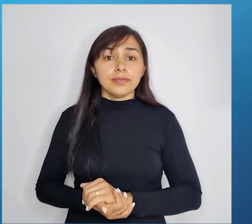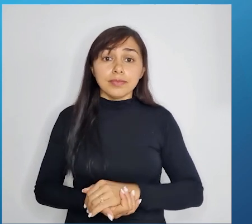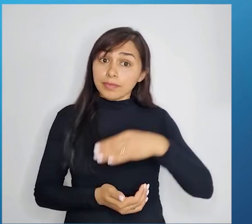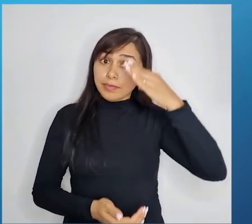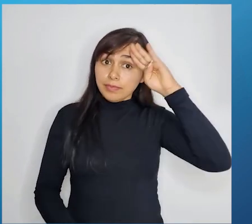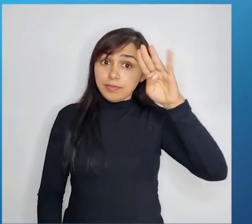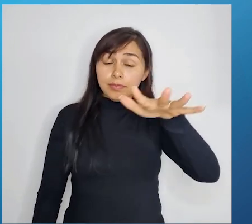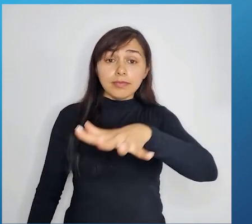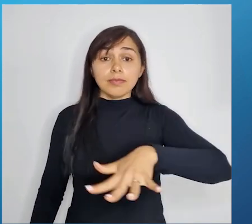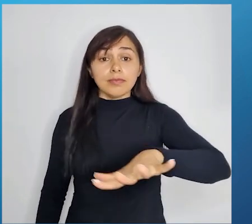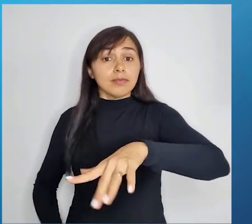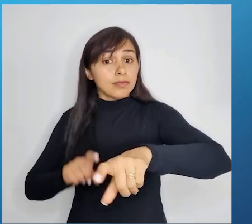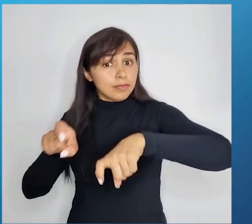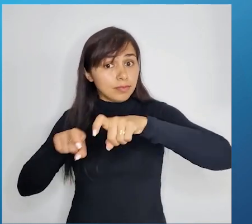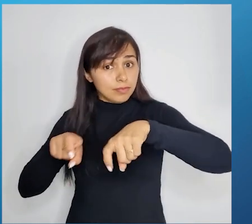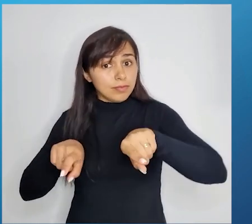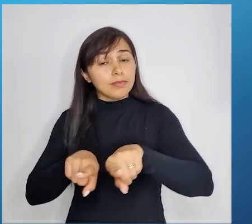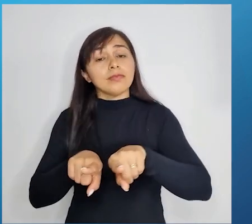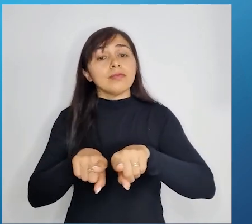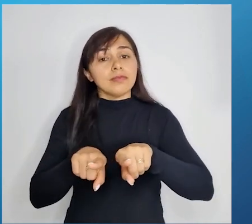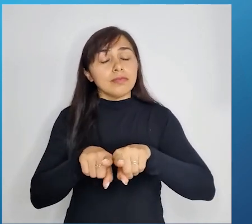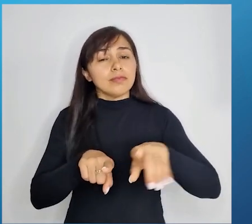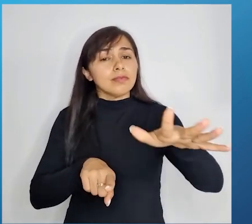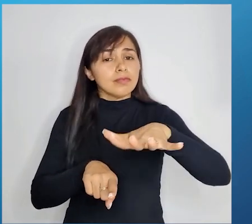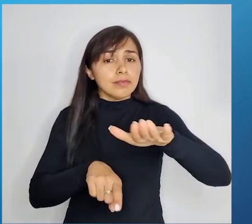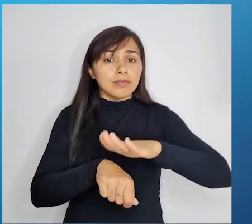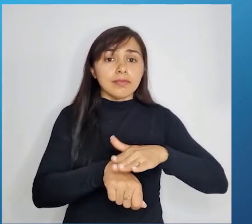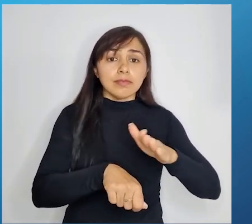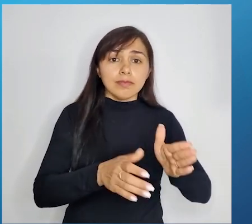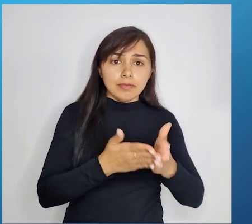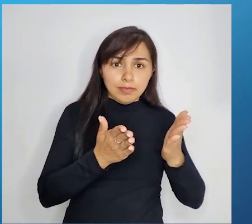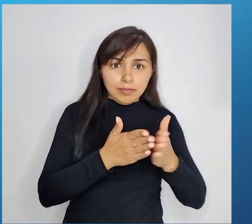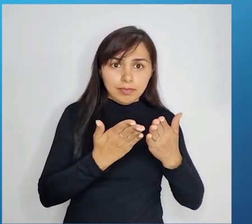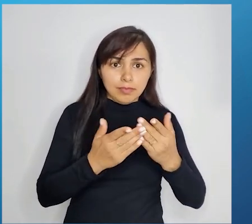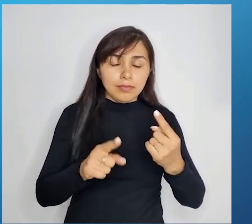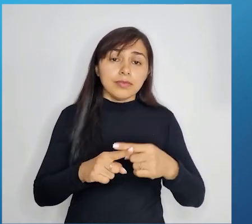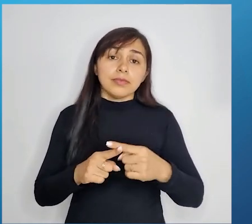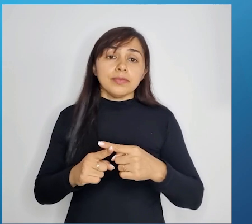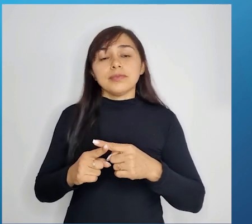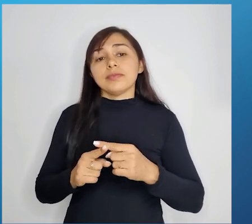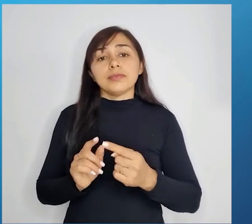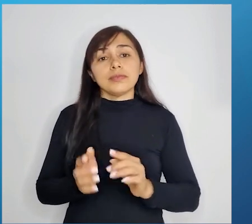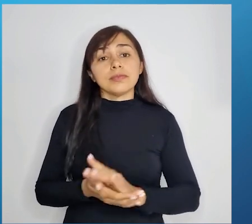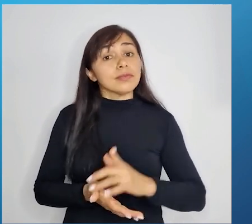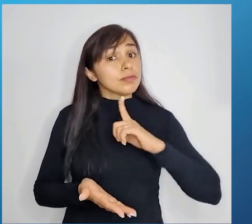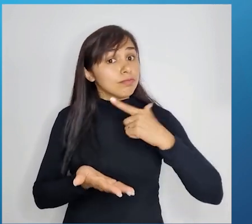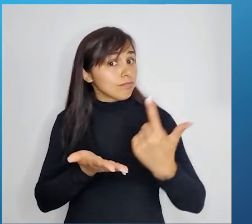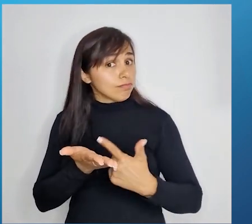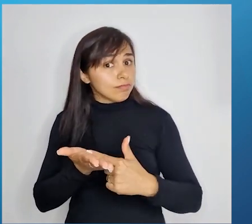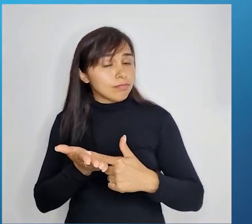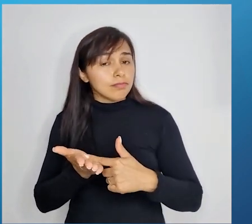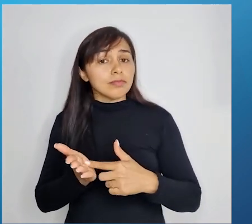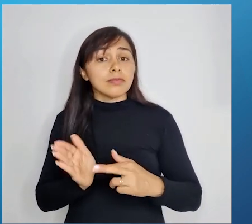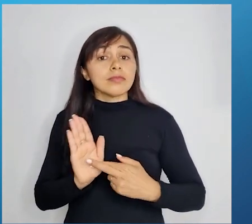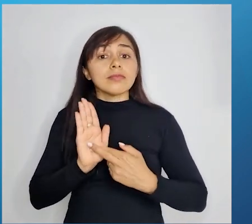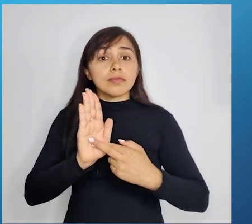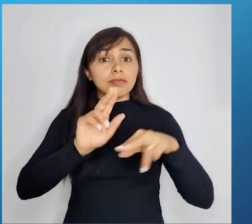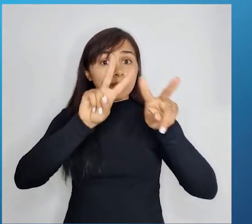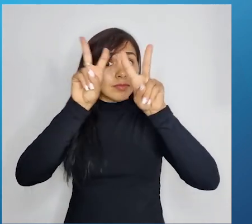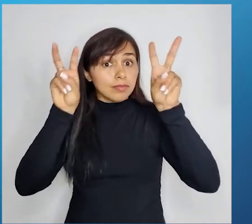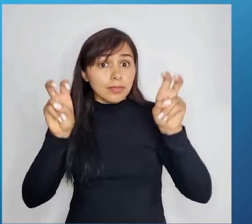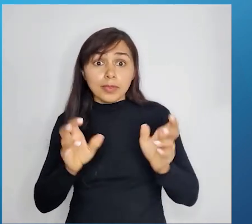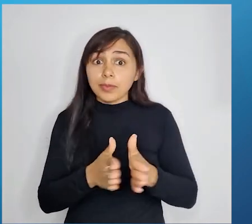Brasil, especialmente nas áreas rurais e nas regiões mais pobres. Isso se reflete em obras que abordam temas